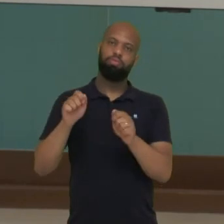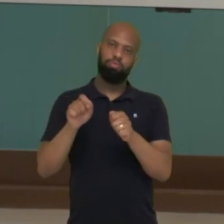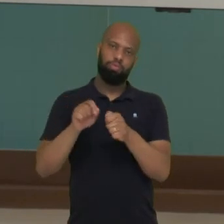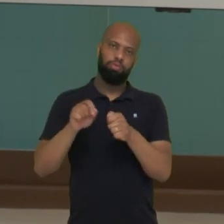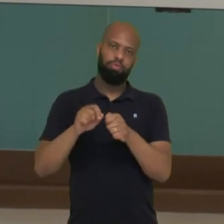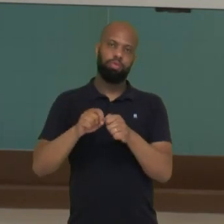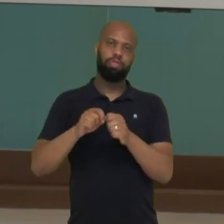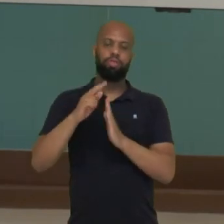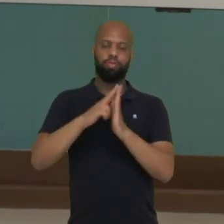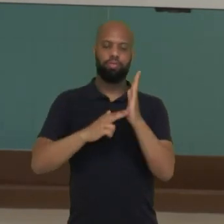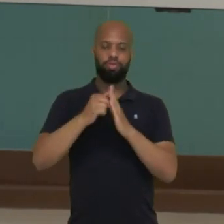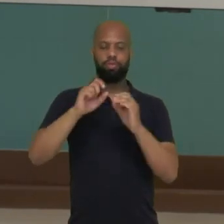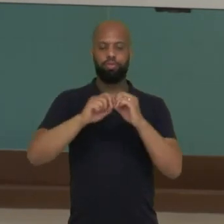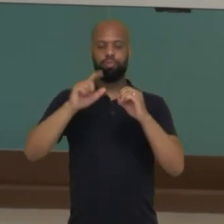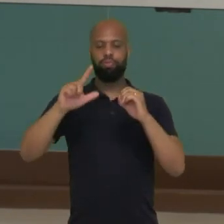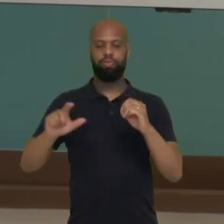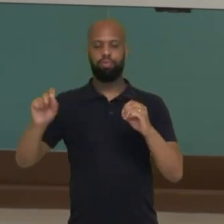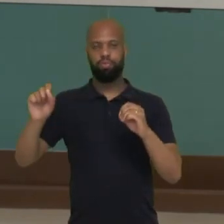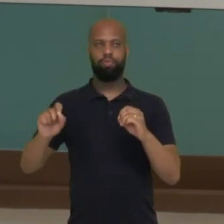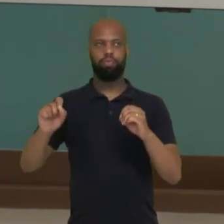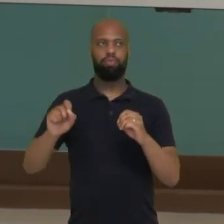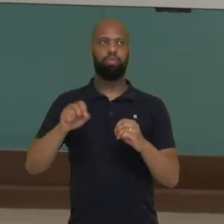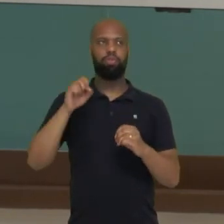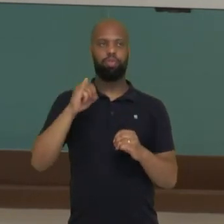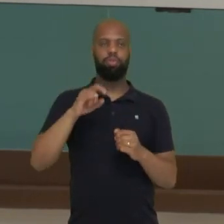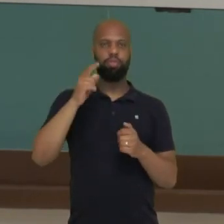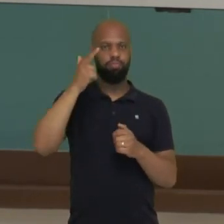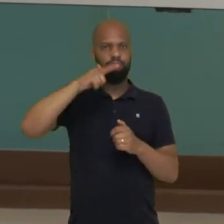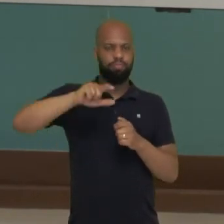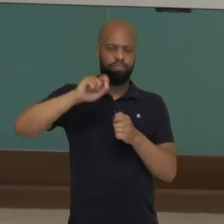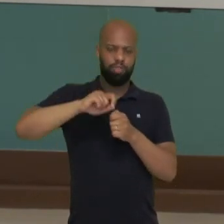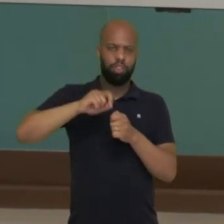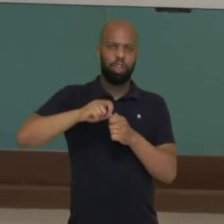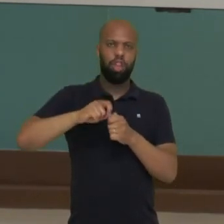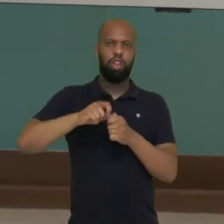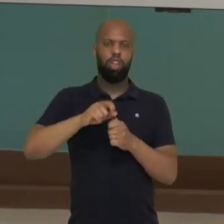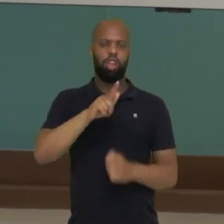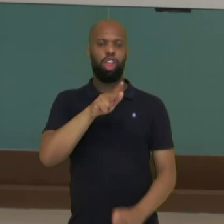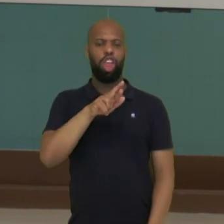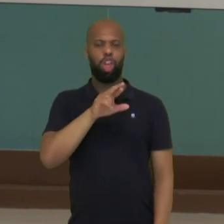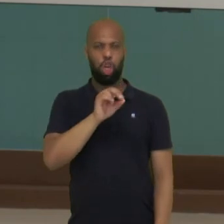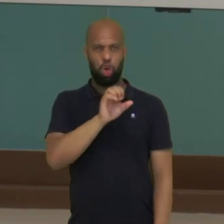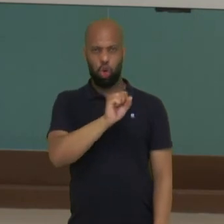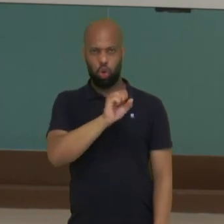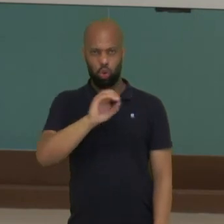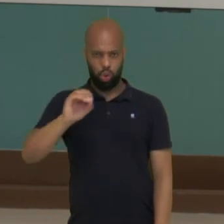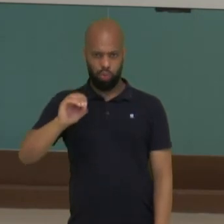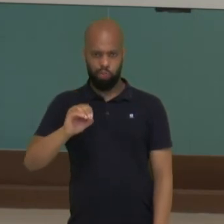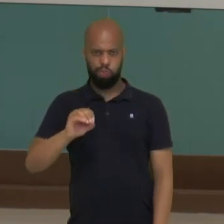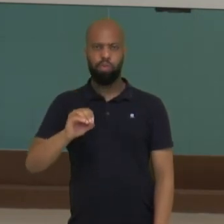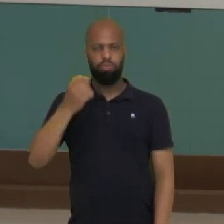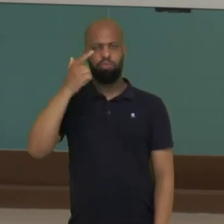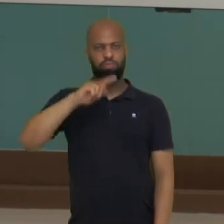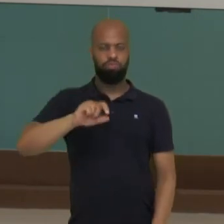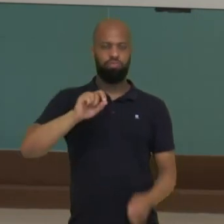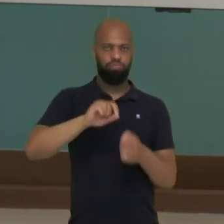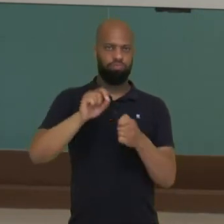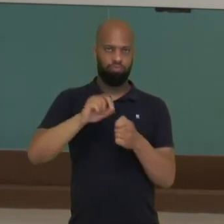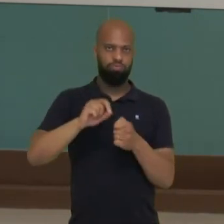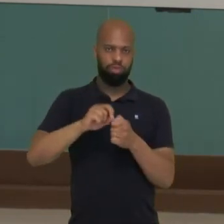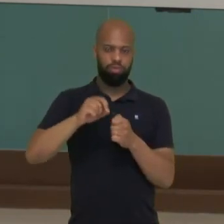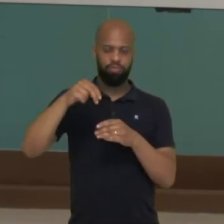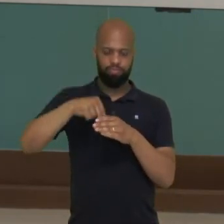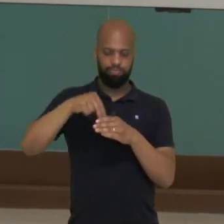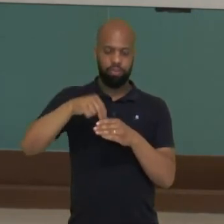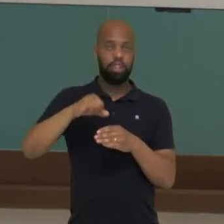tem a sua tinta. Quanto mais denso você fizer, mais grosso, mais forte fica a tinta. Mas, se você não tinha esses